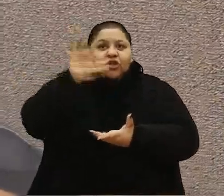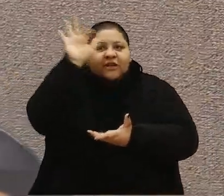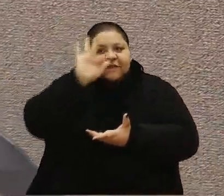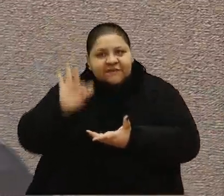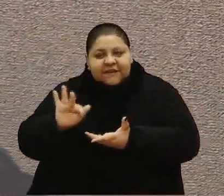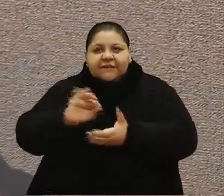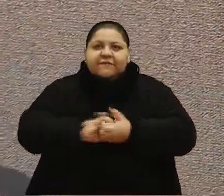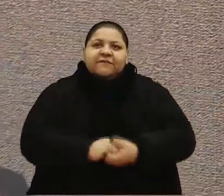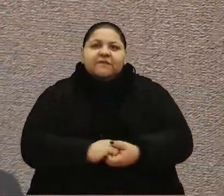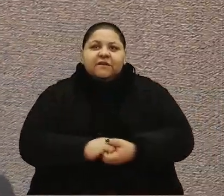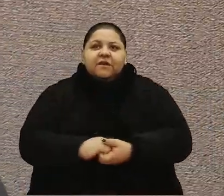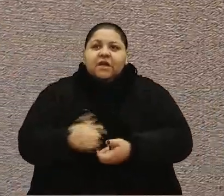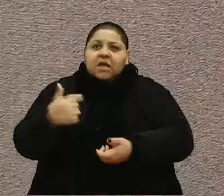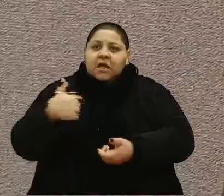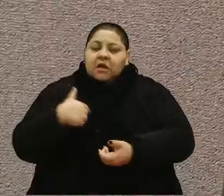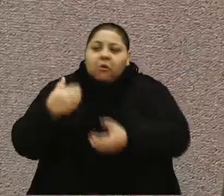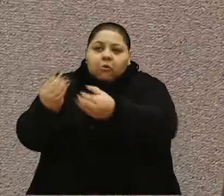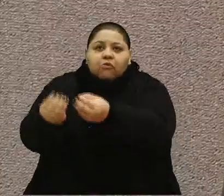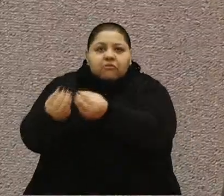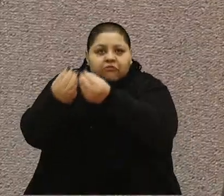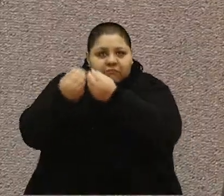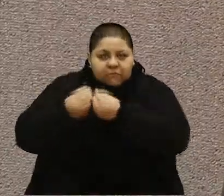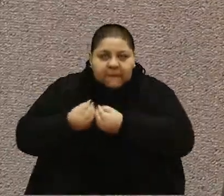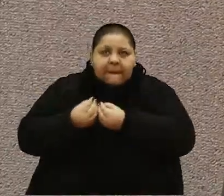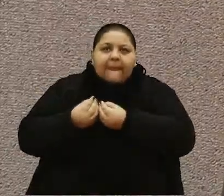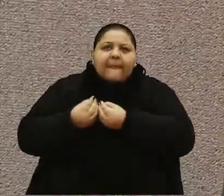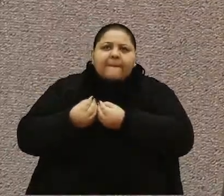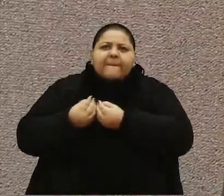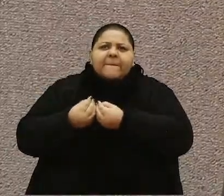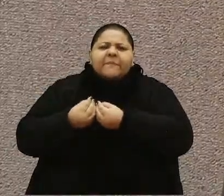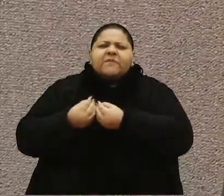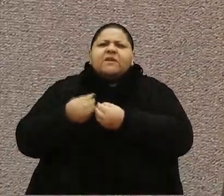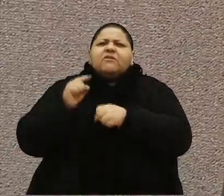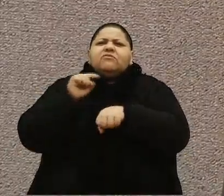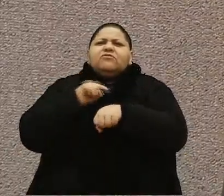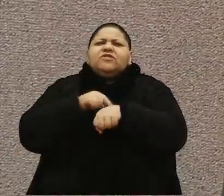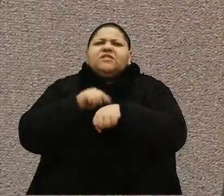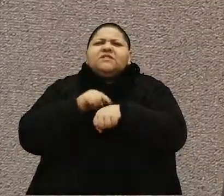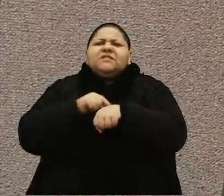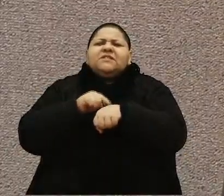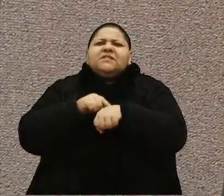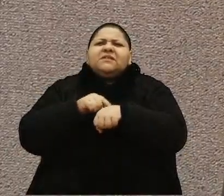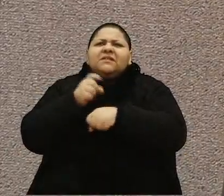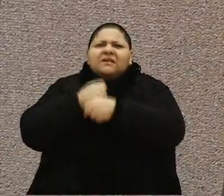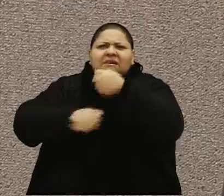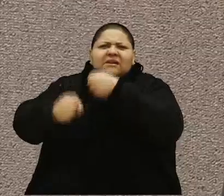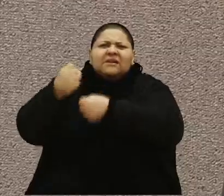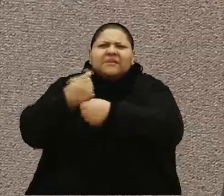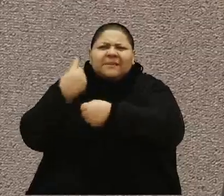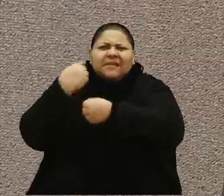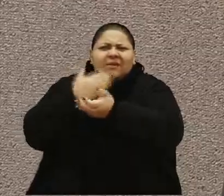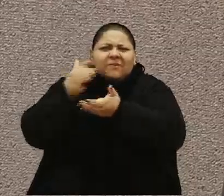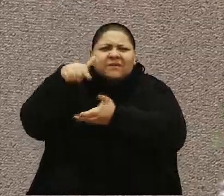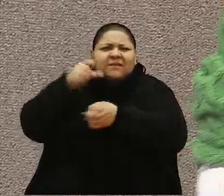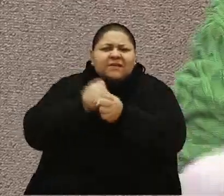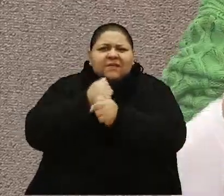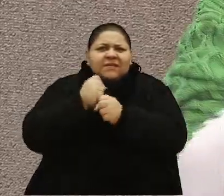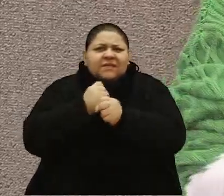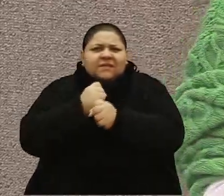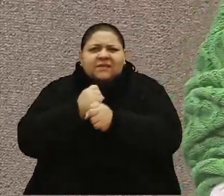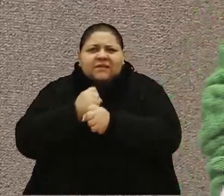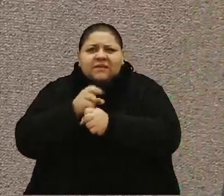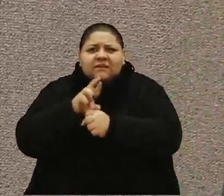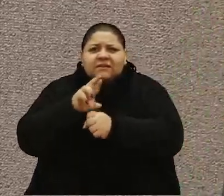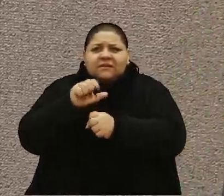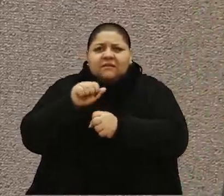felizes. E eu recebi, quando foi, será, Rafael? O ano passado, começo desse ano, o